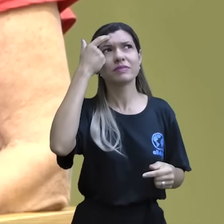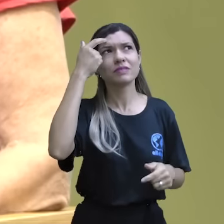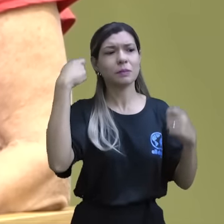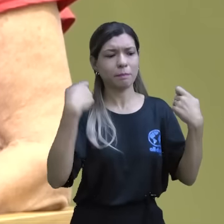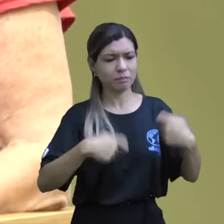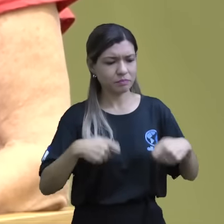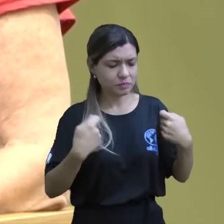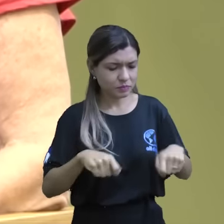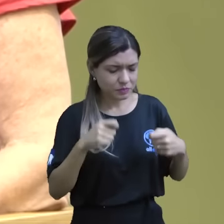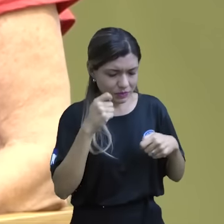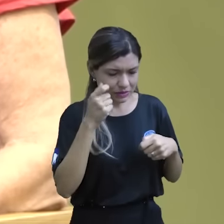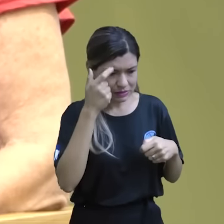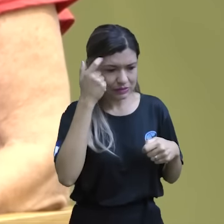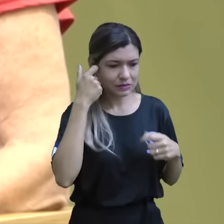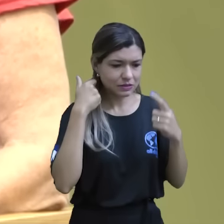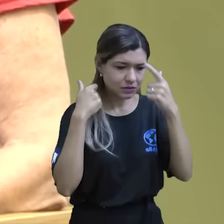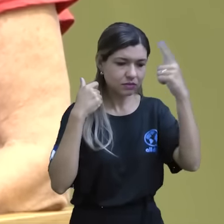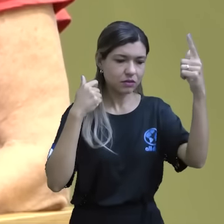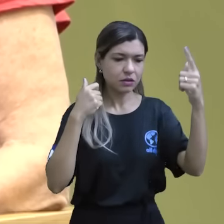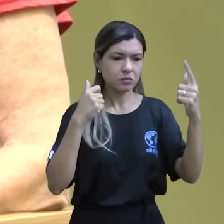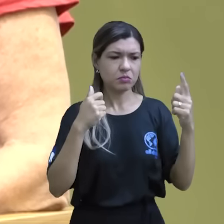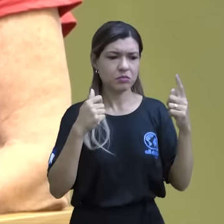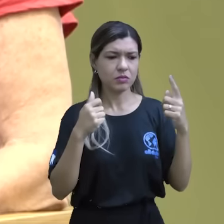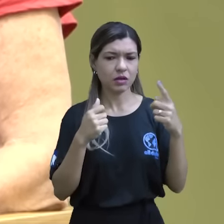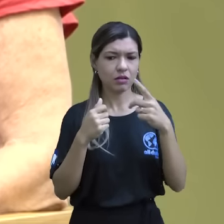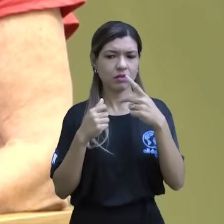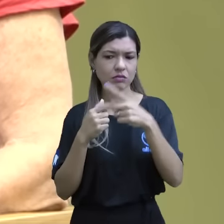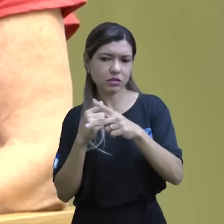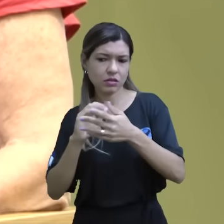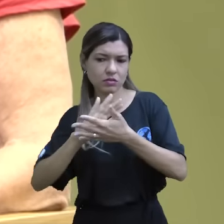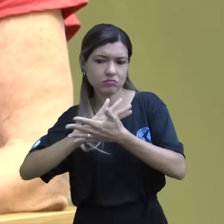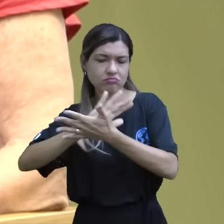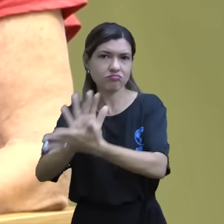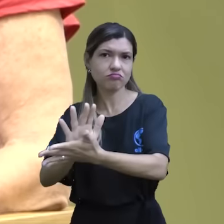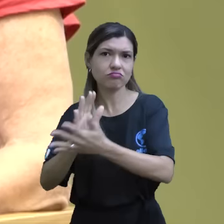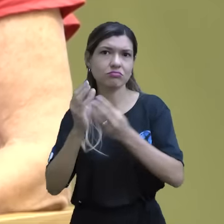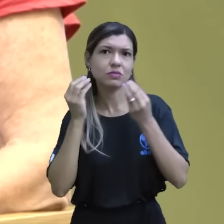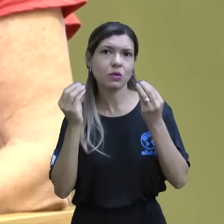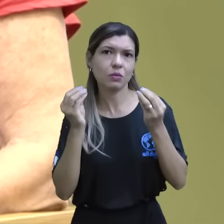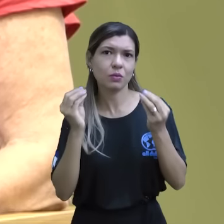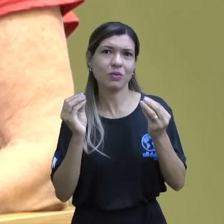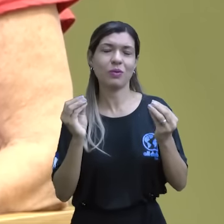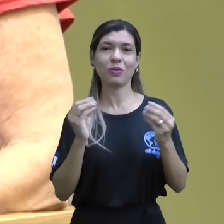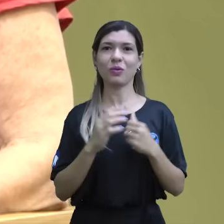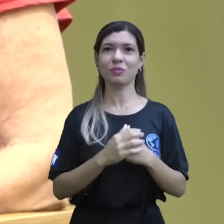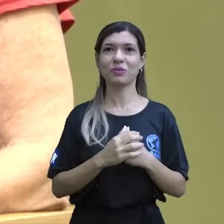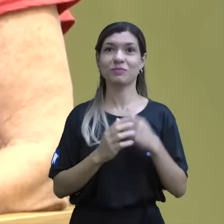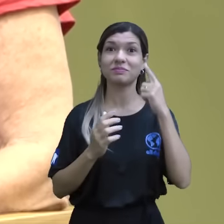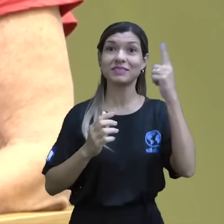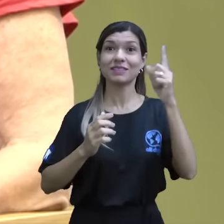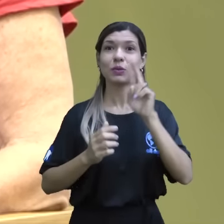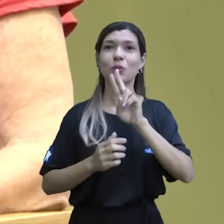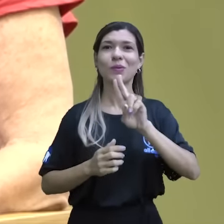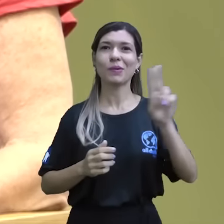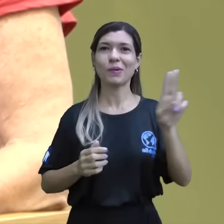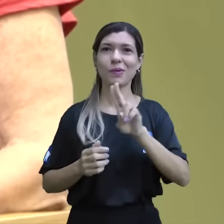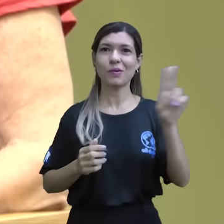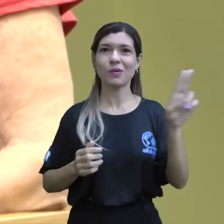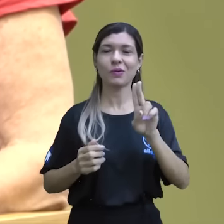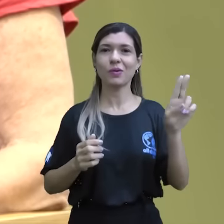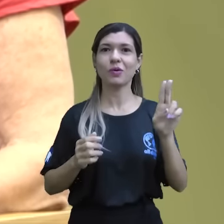da série, né, do podcast, que é O Negro é a Cor Mais Cortante. E eu tenho a impressão que sozinho eu não chegava